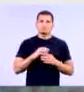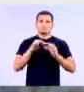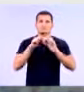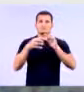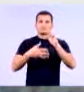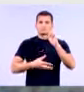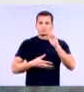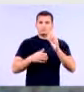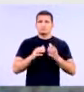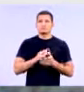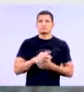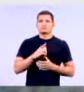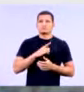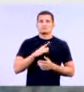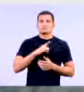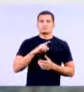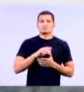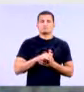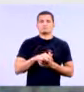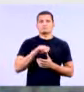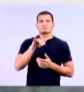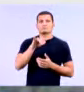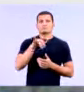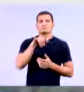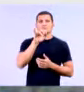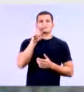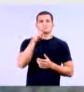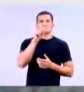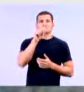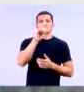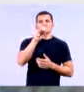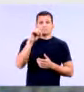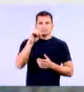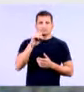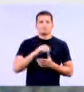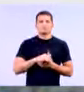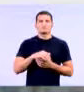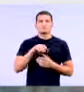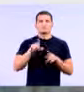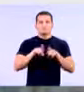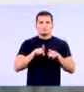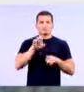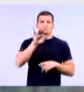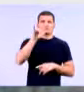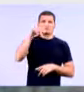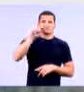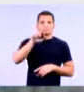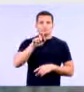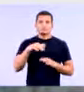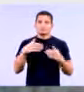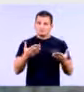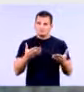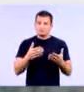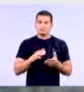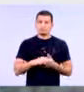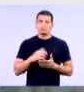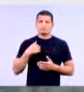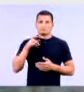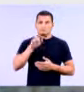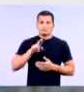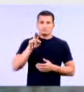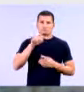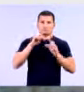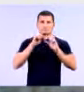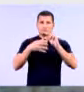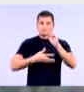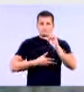Google, Yahoo, a ferramenta, o mecanismo de busca da Bing. Então, por padrão, eu vou utilizar o Google, que eu acredito